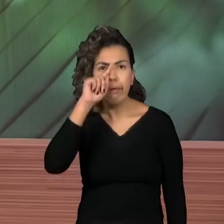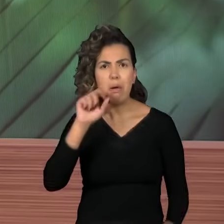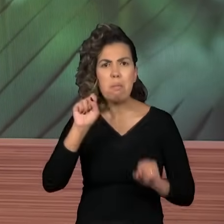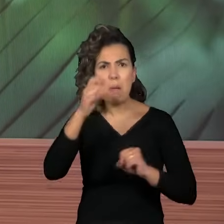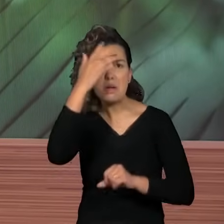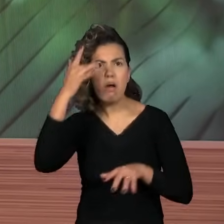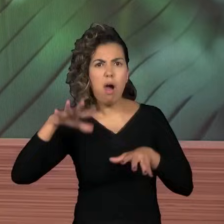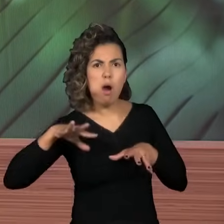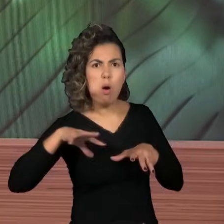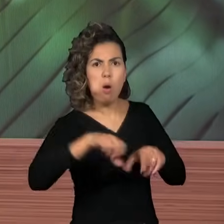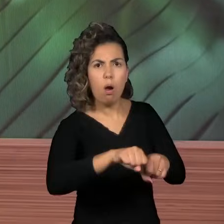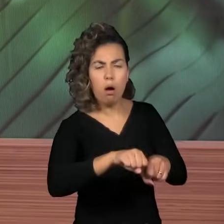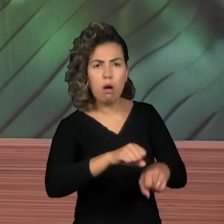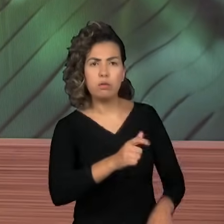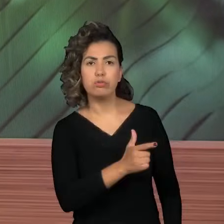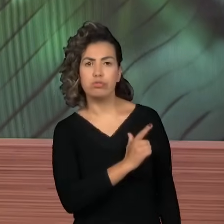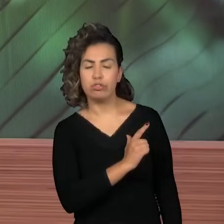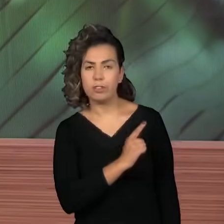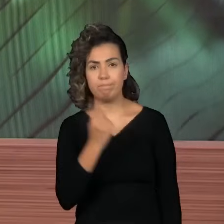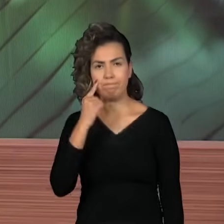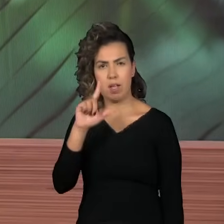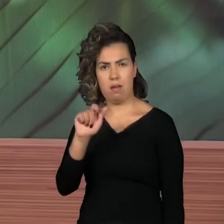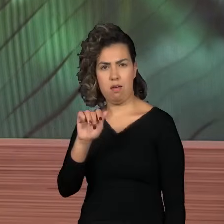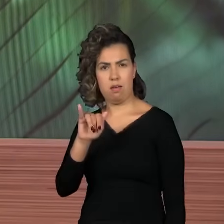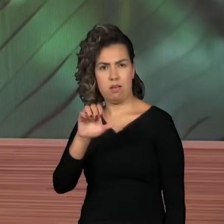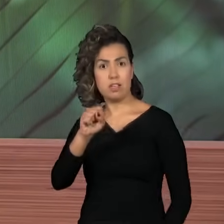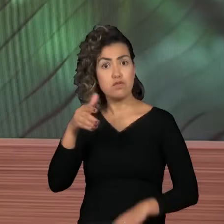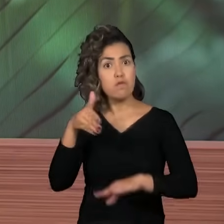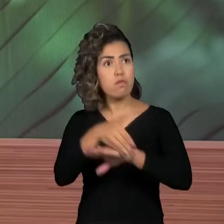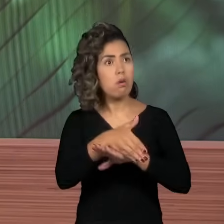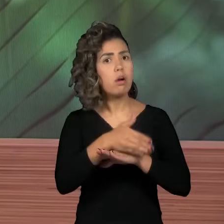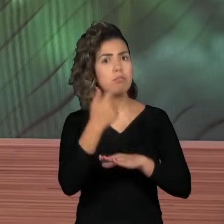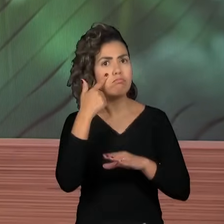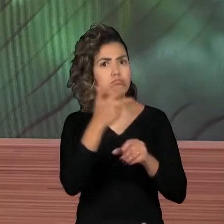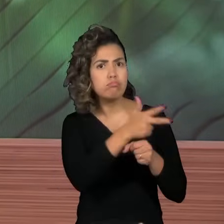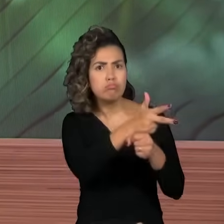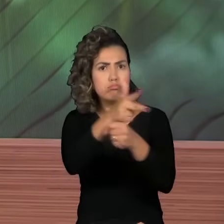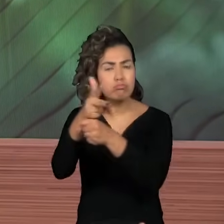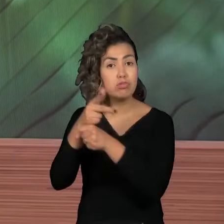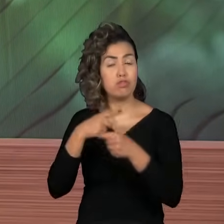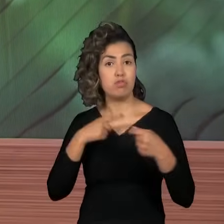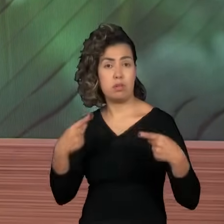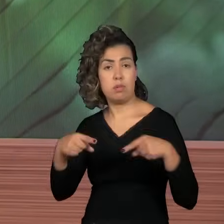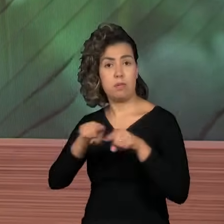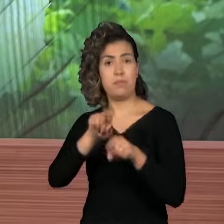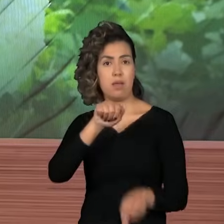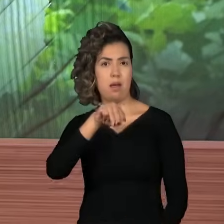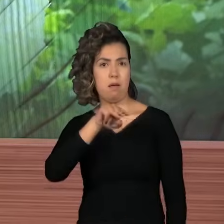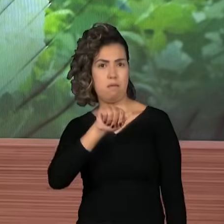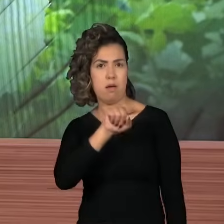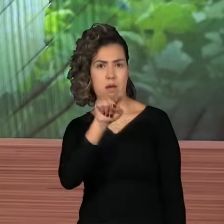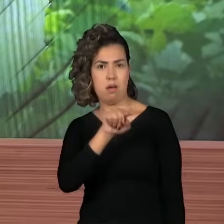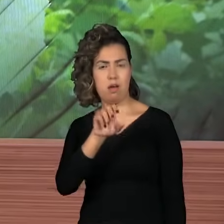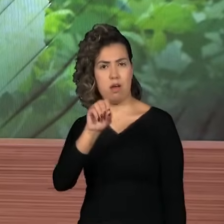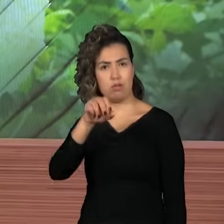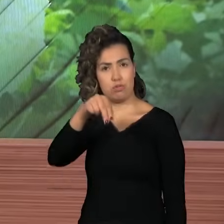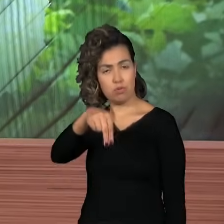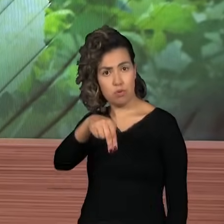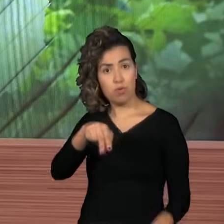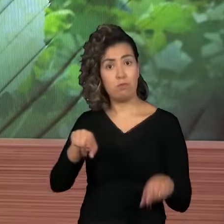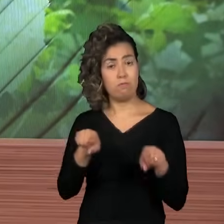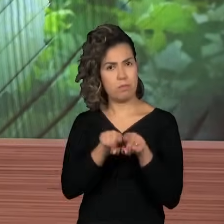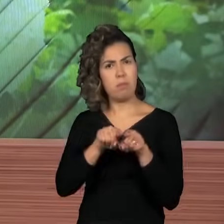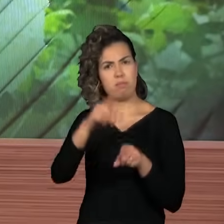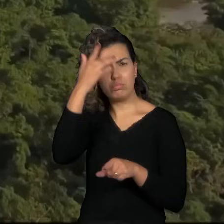e madeireiros. A reportagem de Laís Duarte foi produzida em parceria com o Amazon Rainforest Journalism Fund e com o